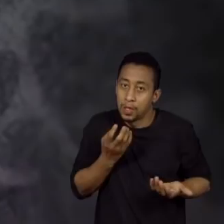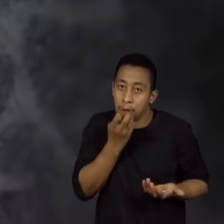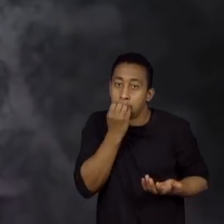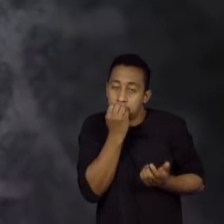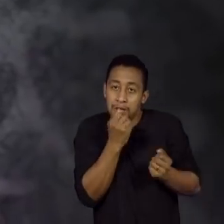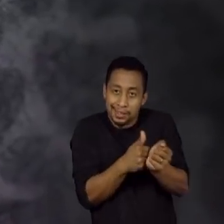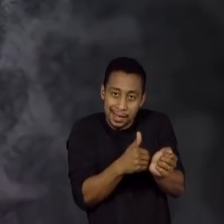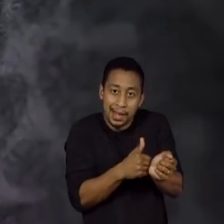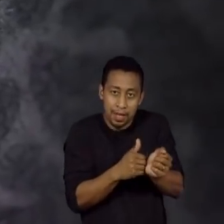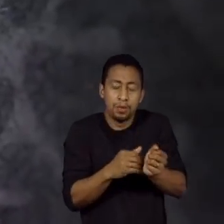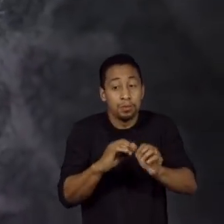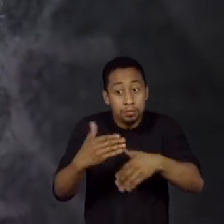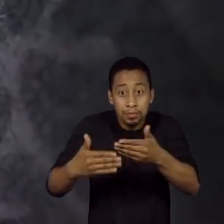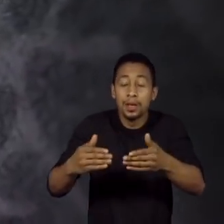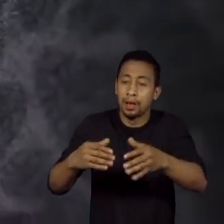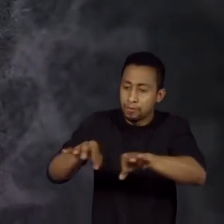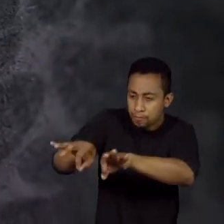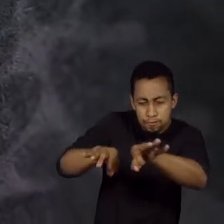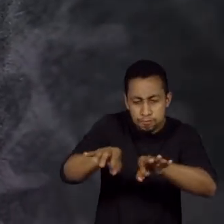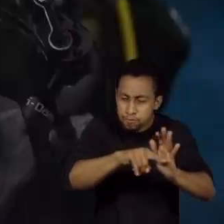da área.